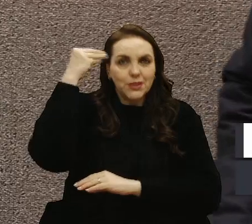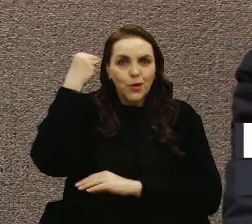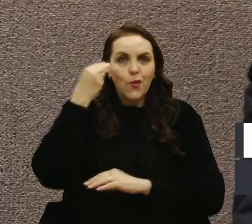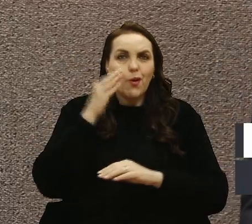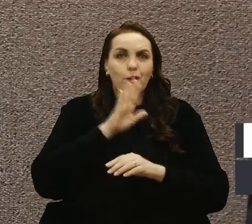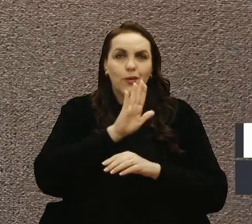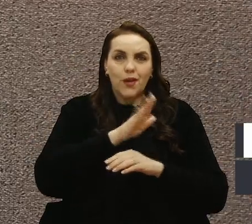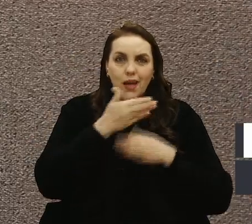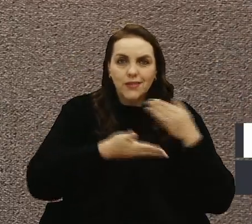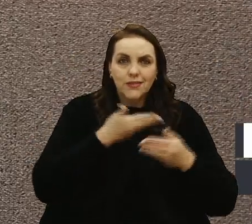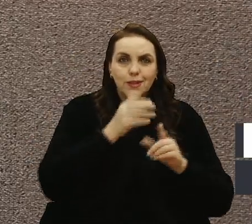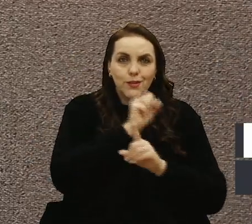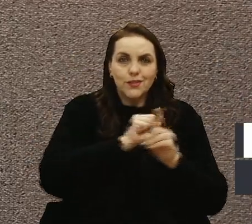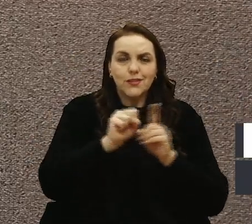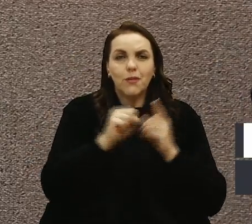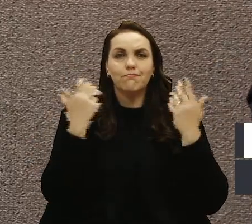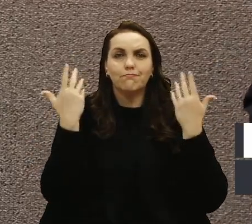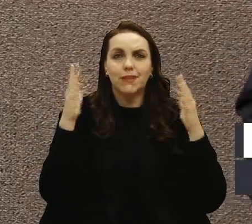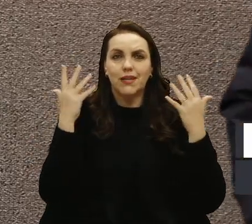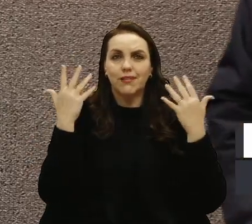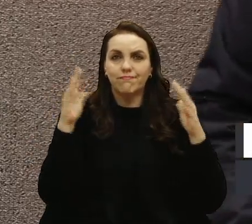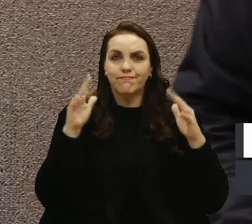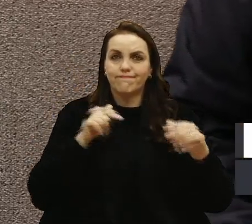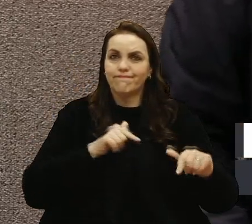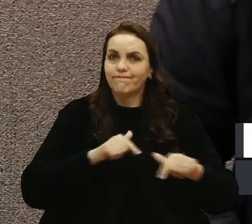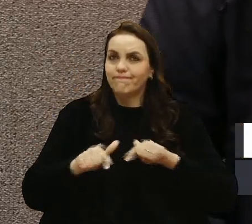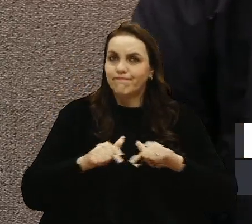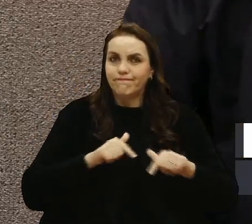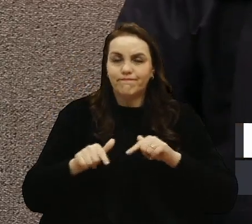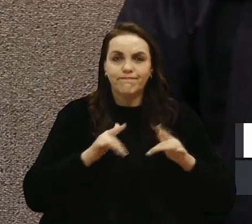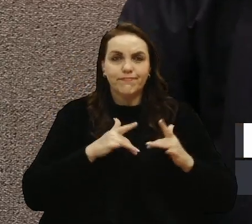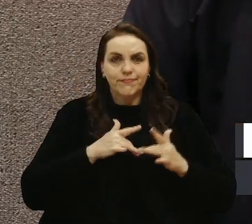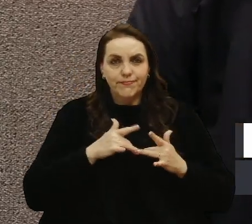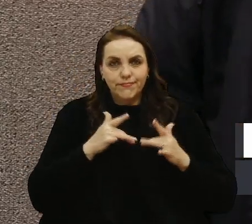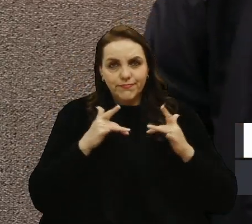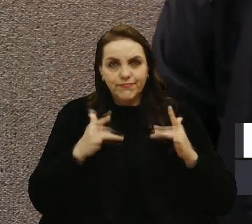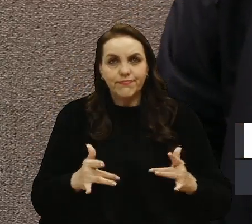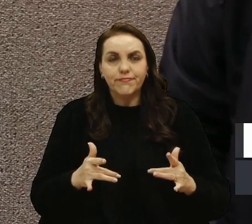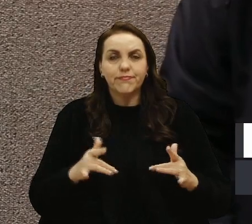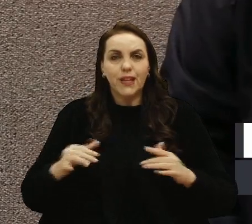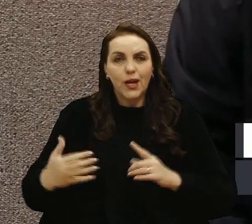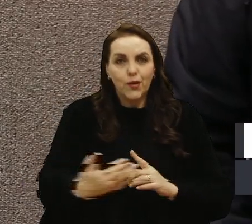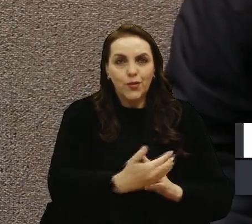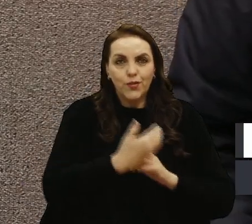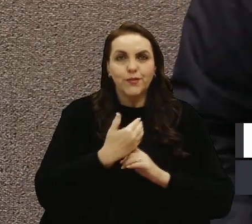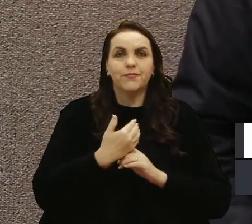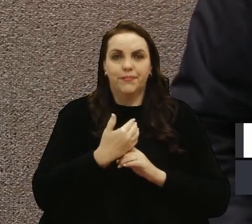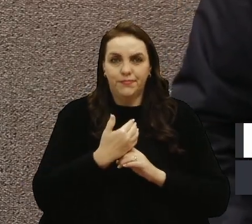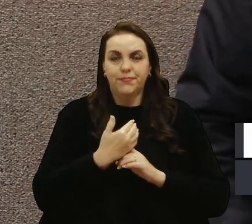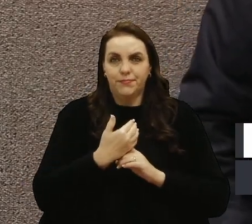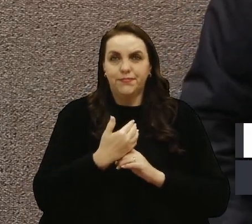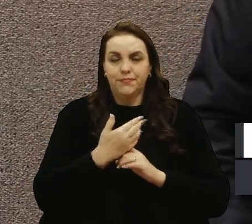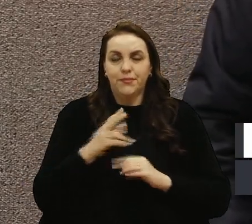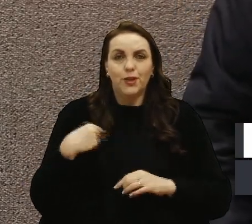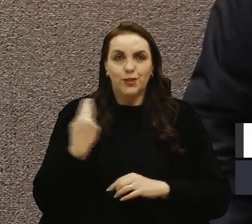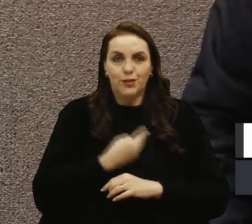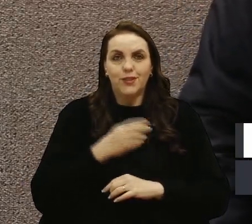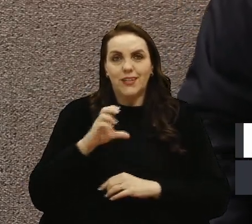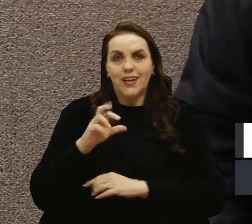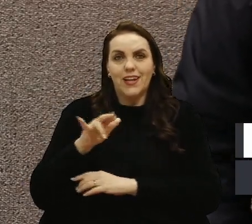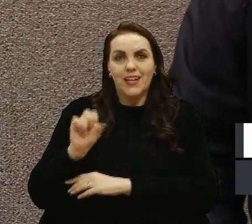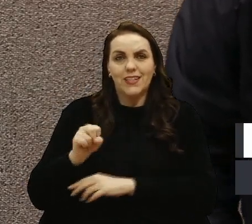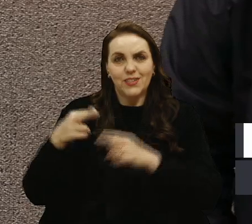assistência social, parabéns pelo trabalho, pela dedicação, pelo acolhimento ao nosso CRAS Zona